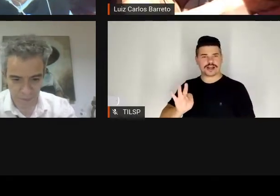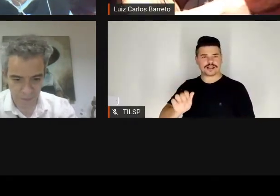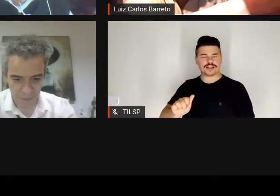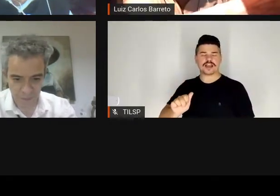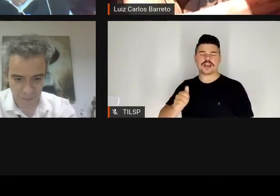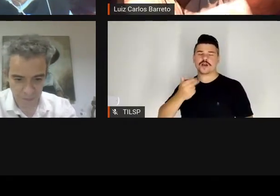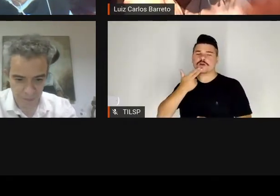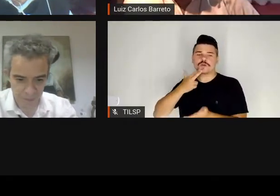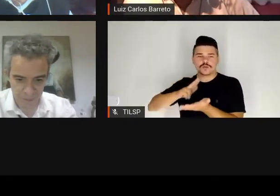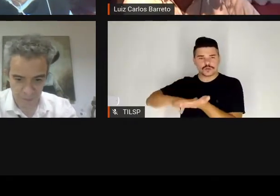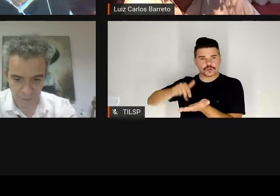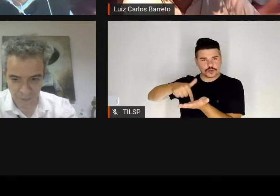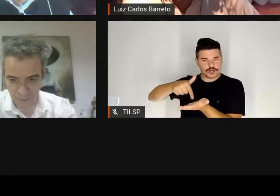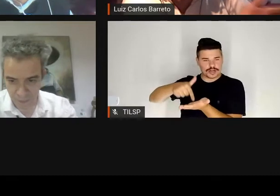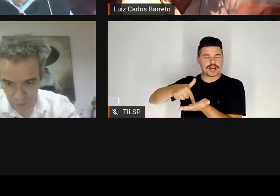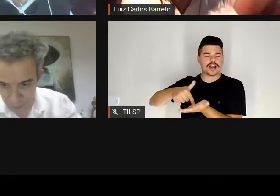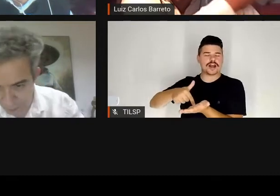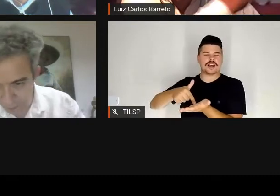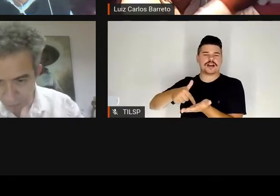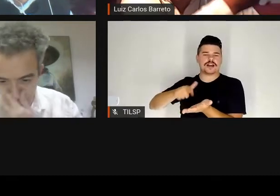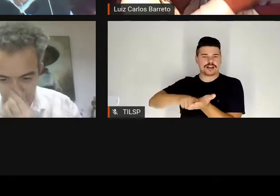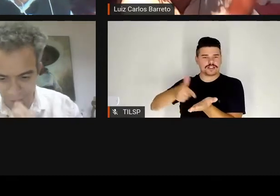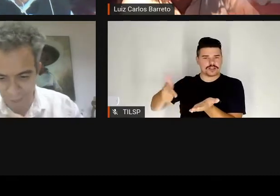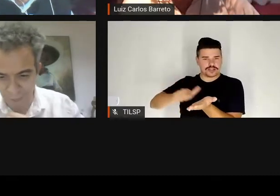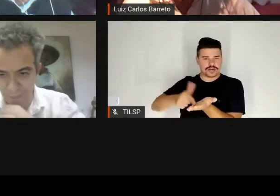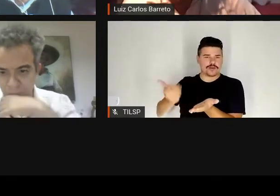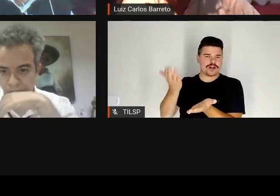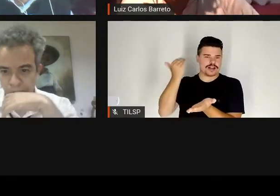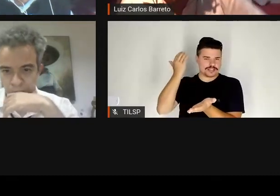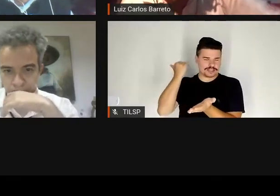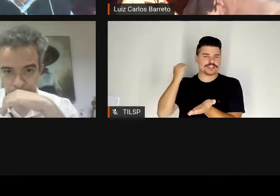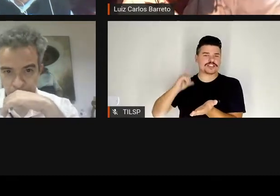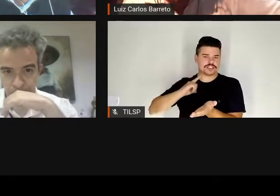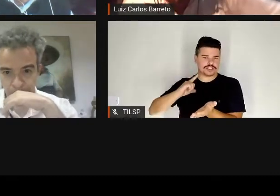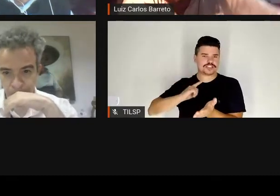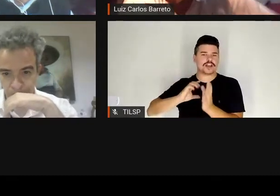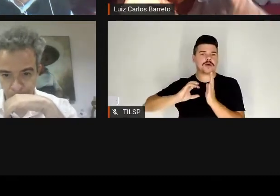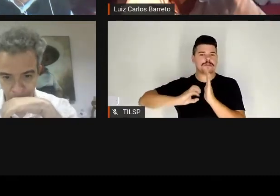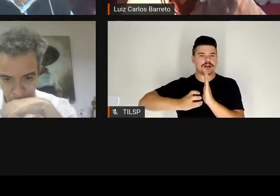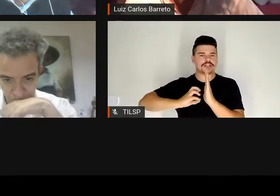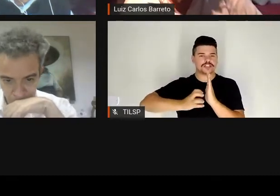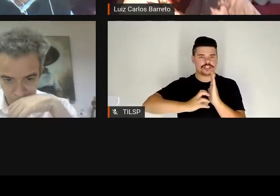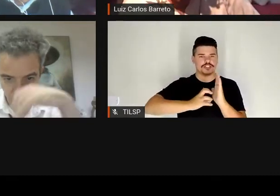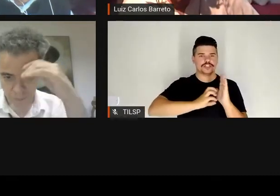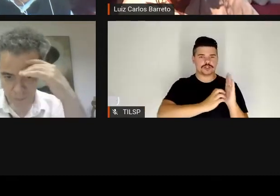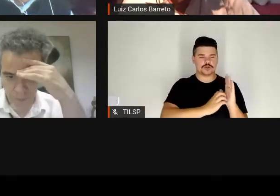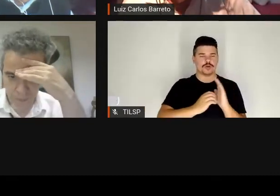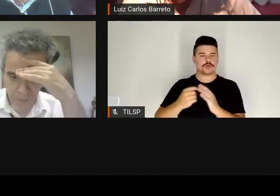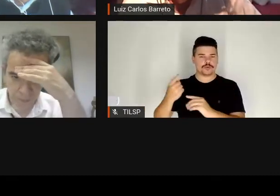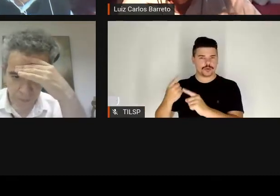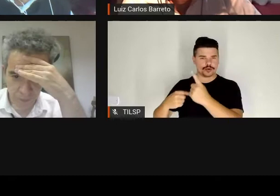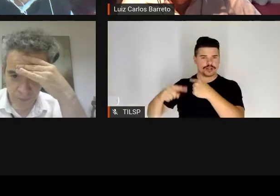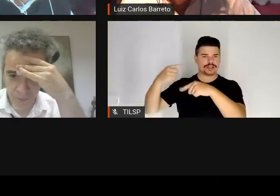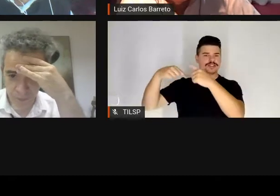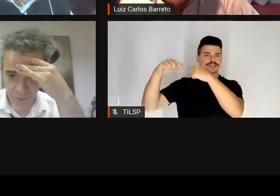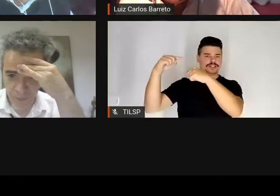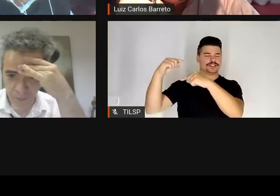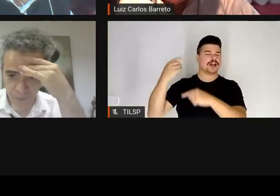Partido Progressista, sei lá. Naquela época já existiam esses partidos, né? Então,